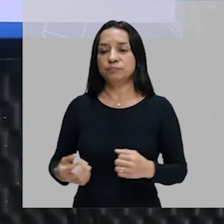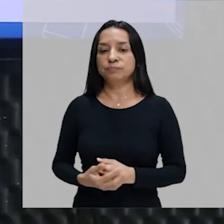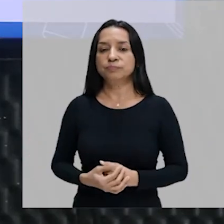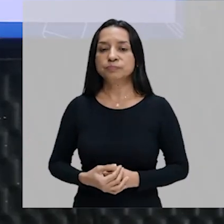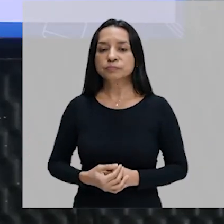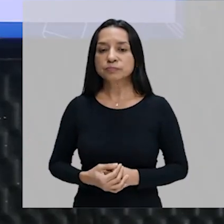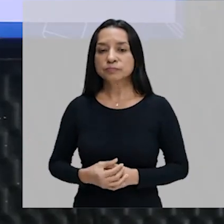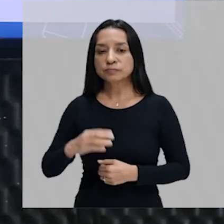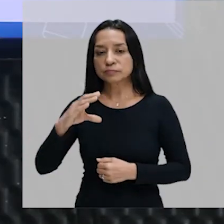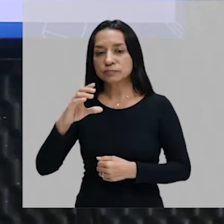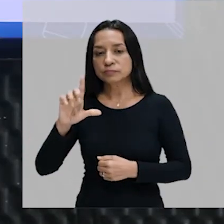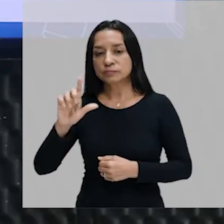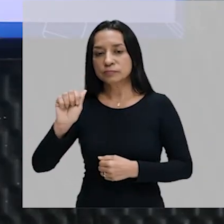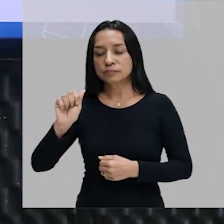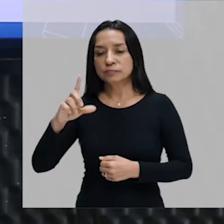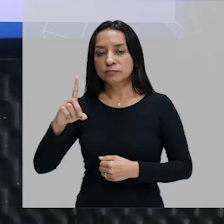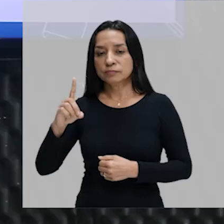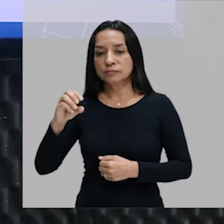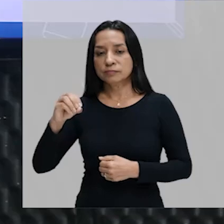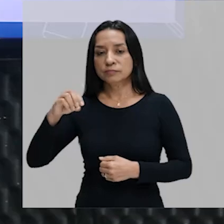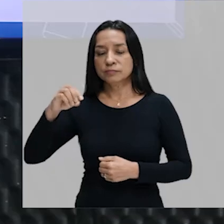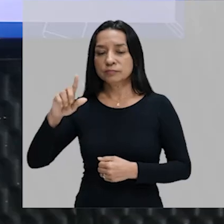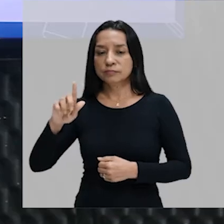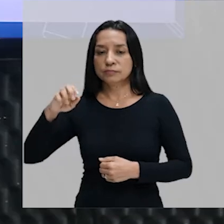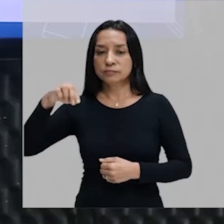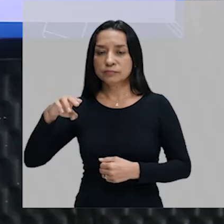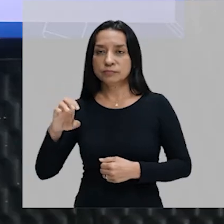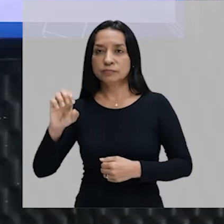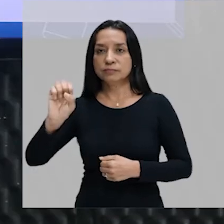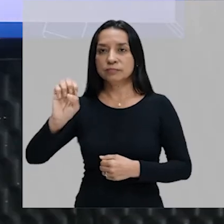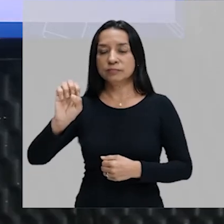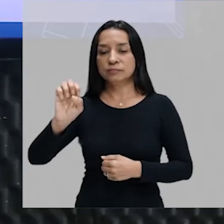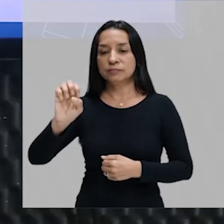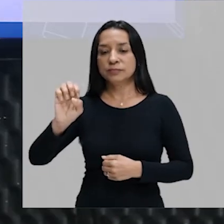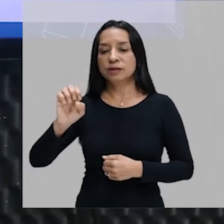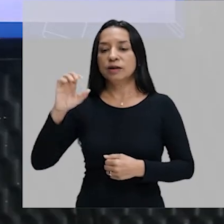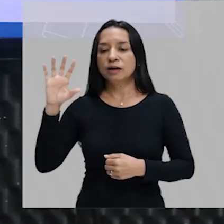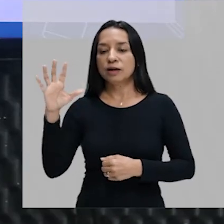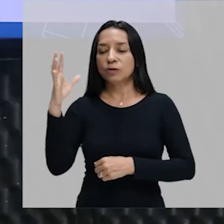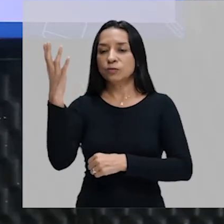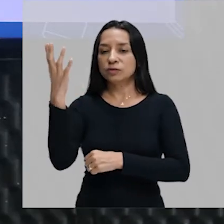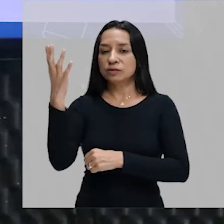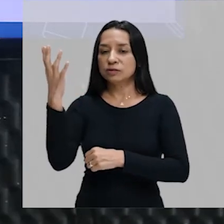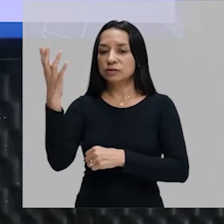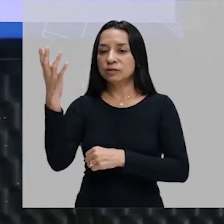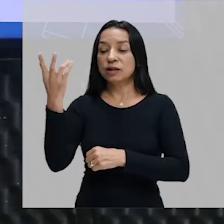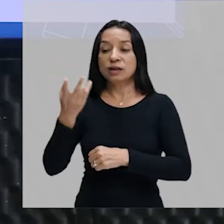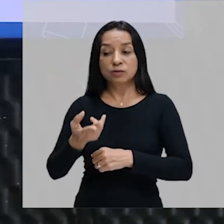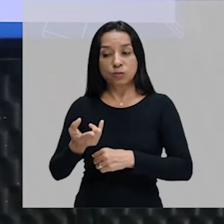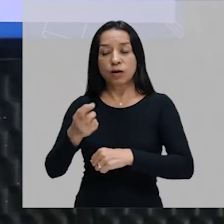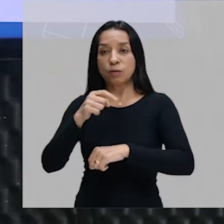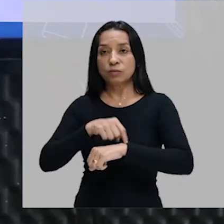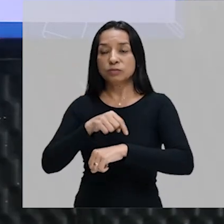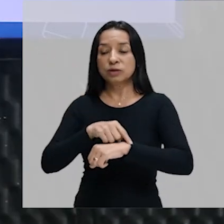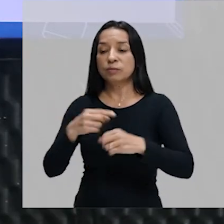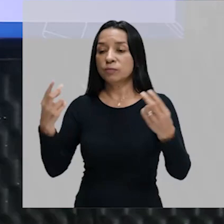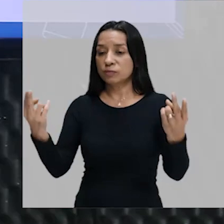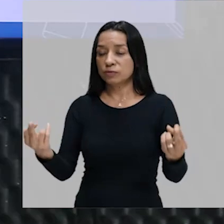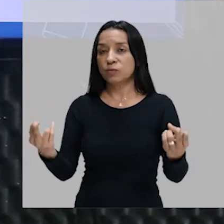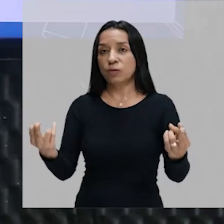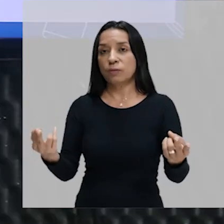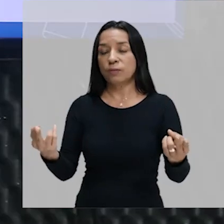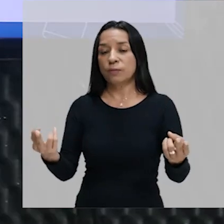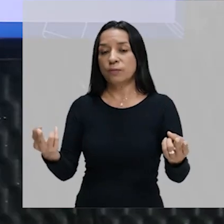a cladogênese ela vai acontecer ao mesmo tempo da anagênese. Ou seja, aqui ocorreu